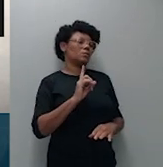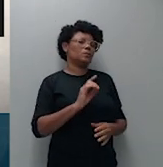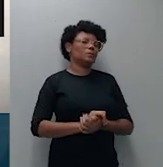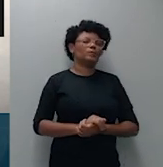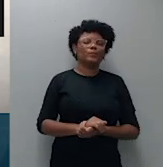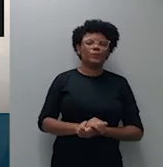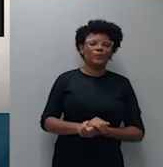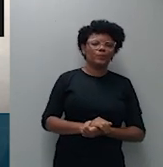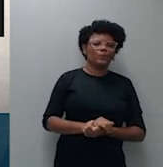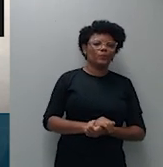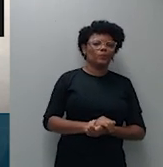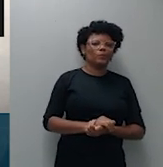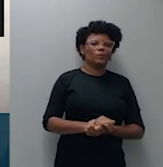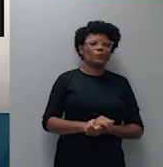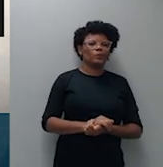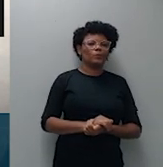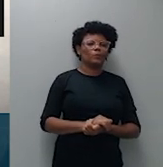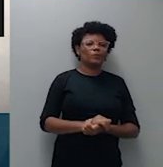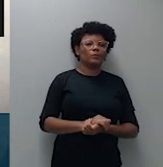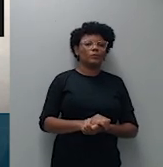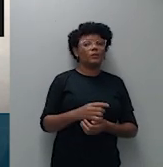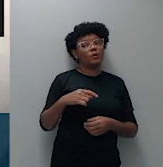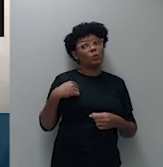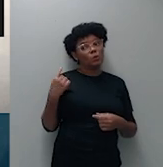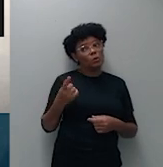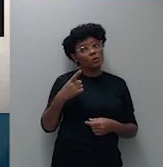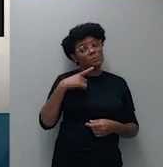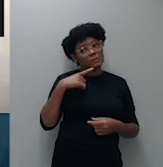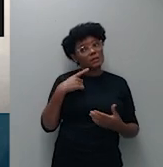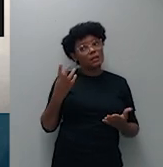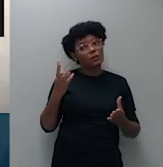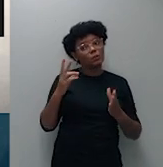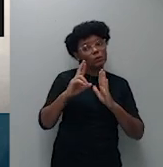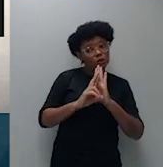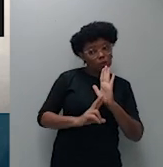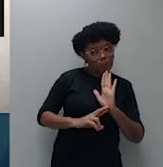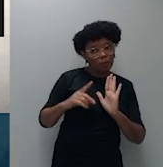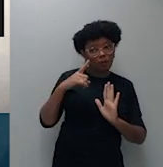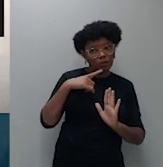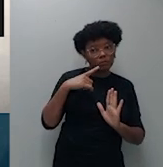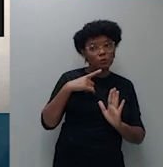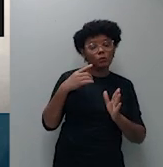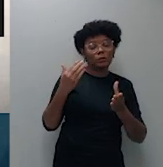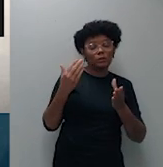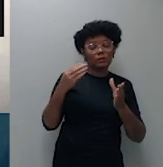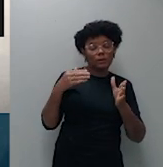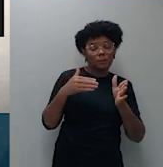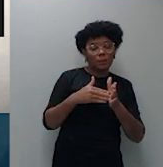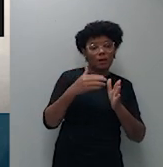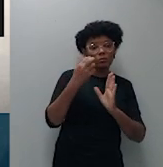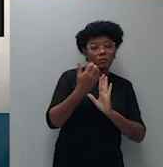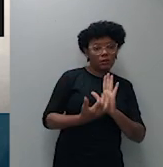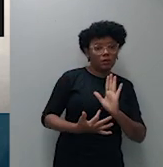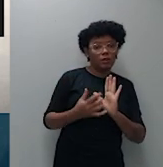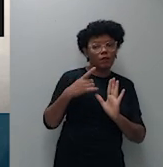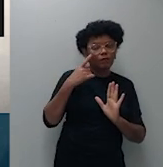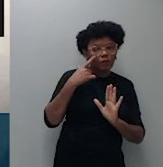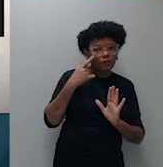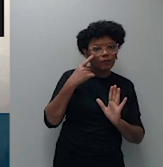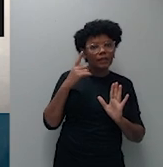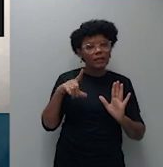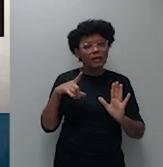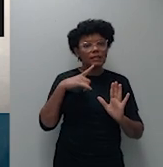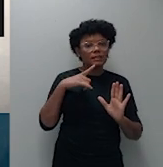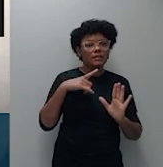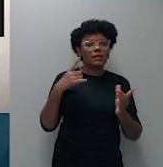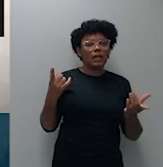sustentação temos que ver agora no Regimento já vou dar uma